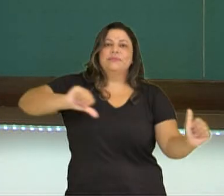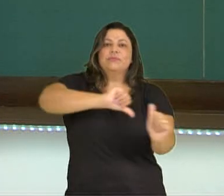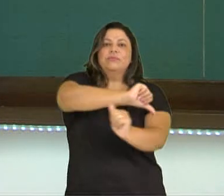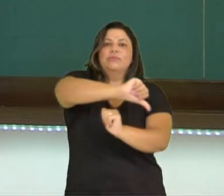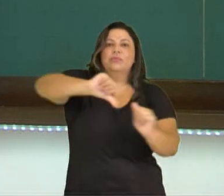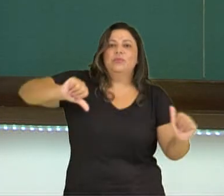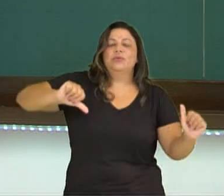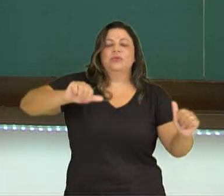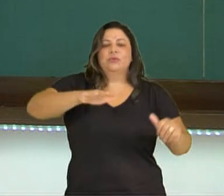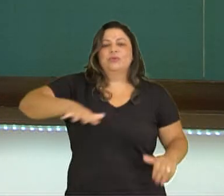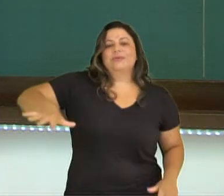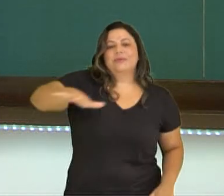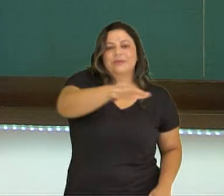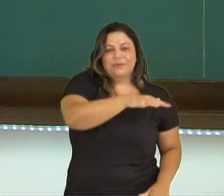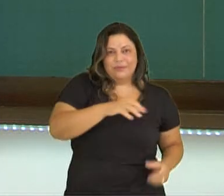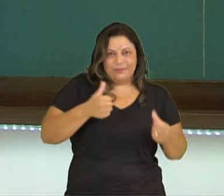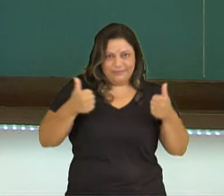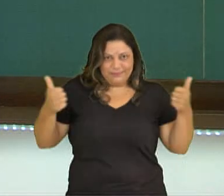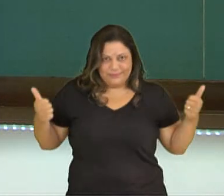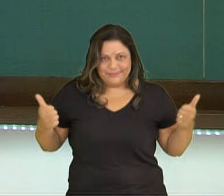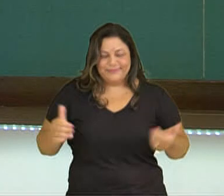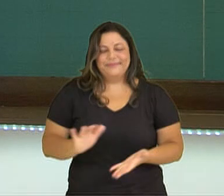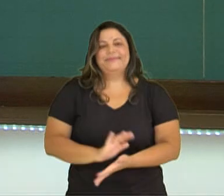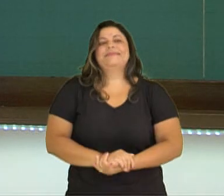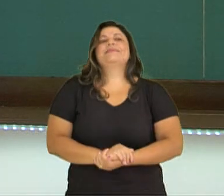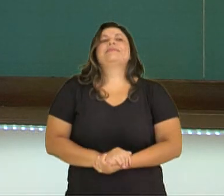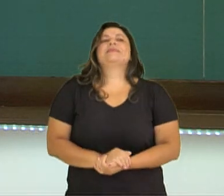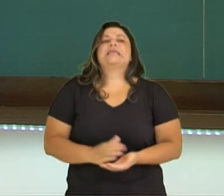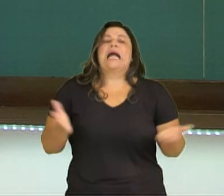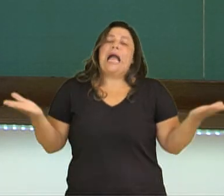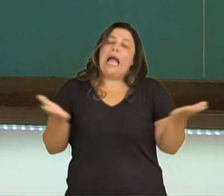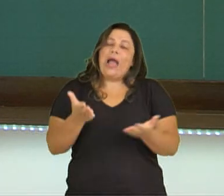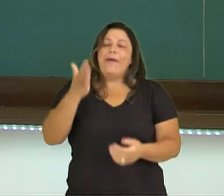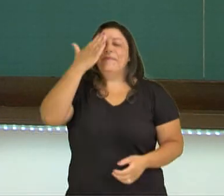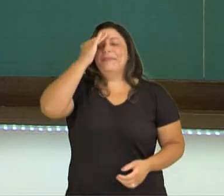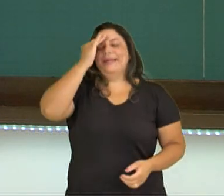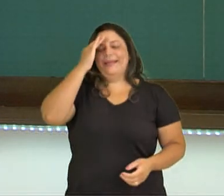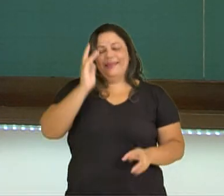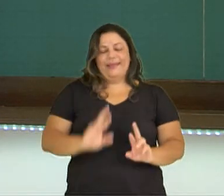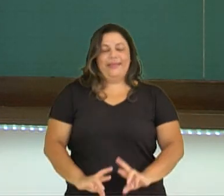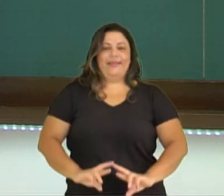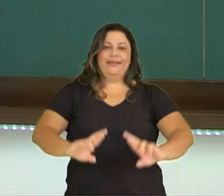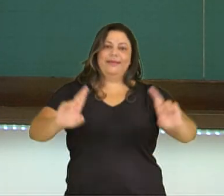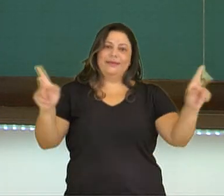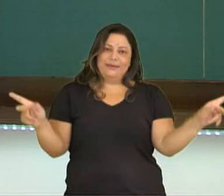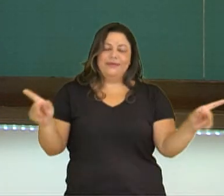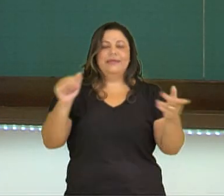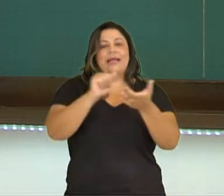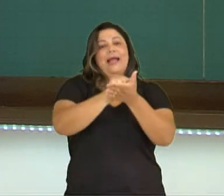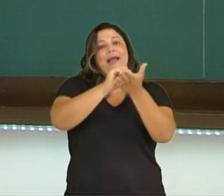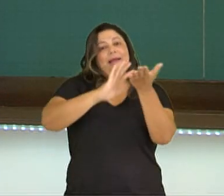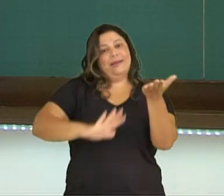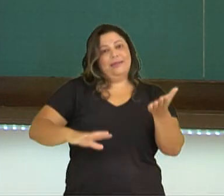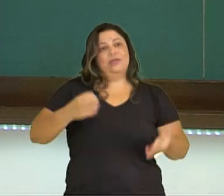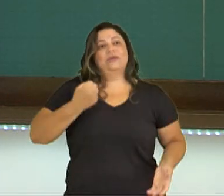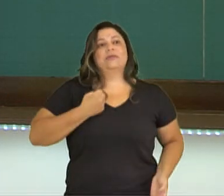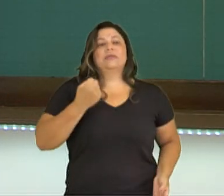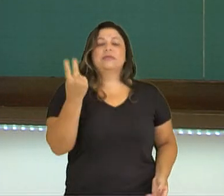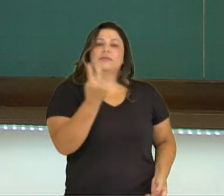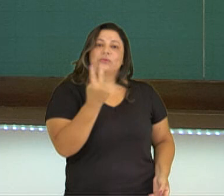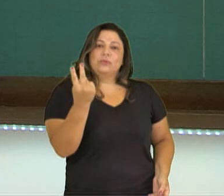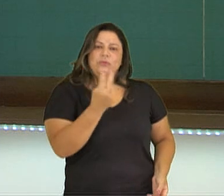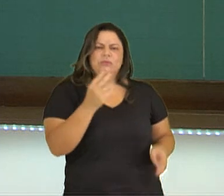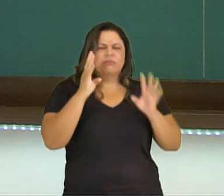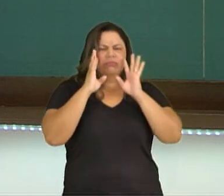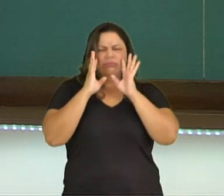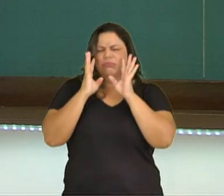modificam esse espaço, ok? Então, para a gente entender também essa diferença. Atividade 2, agora prestem